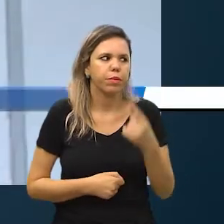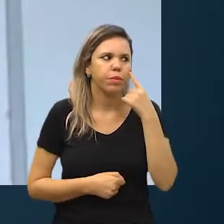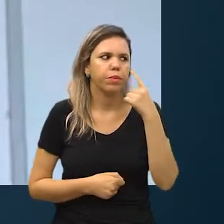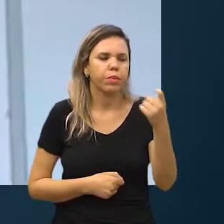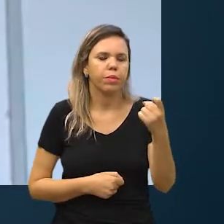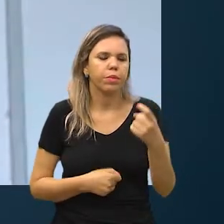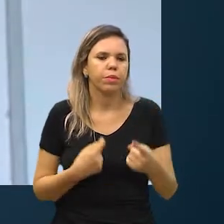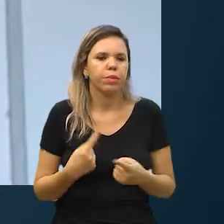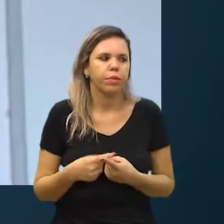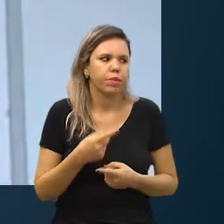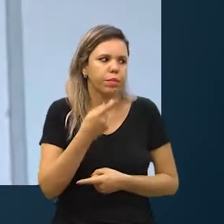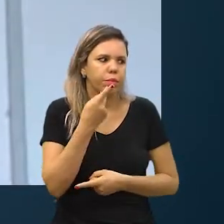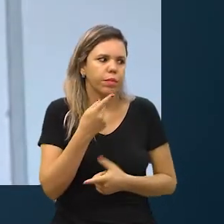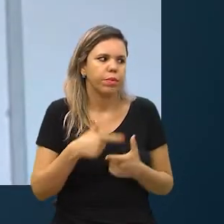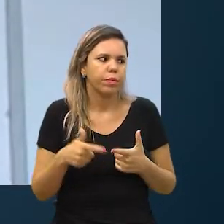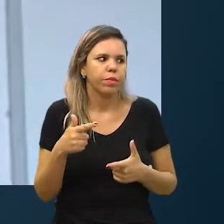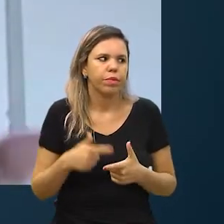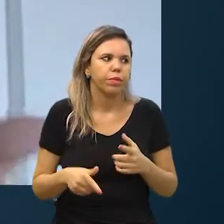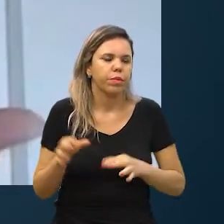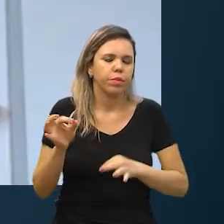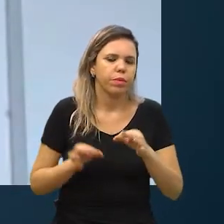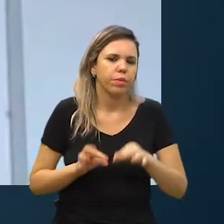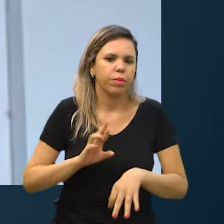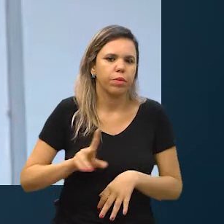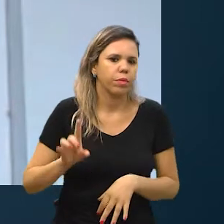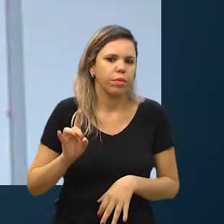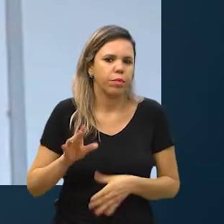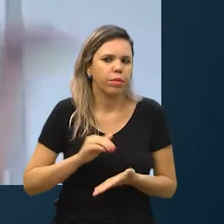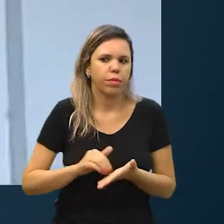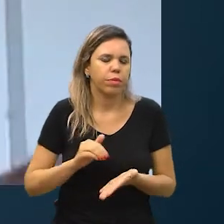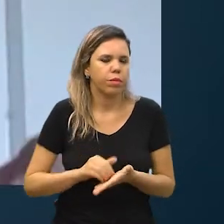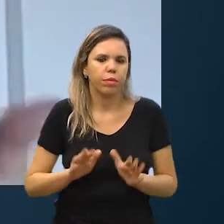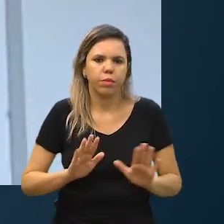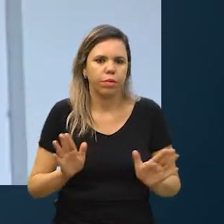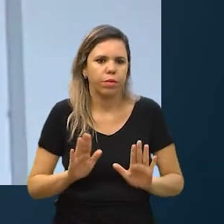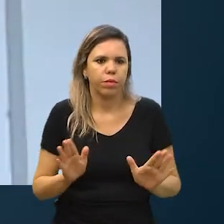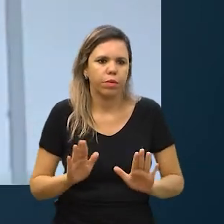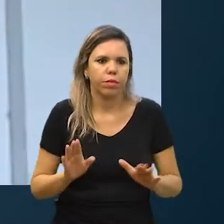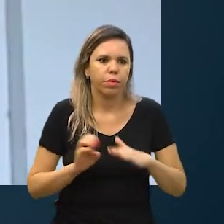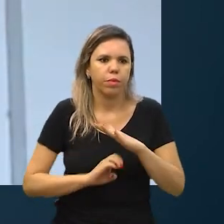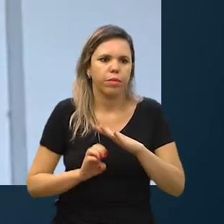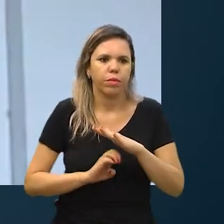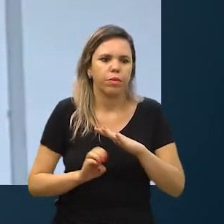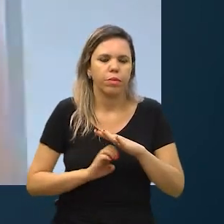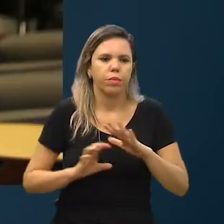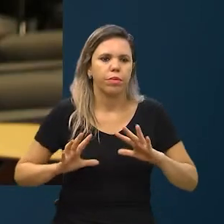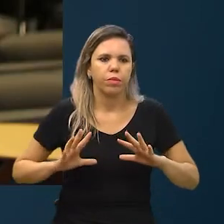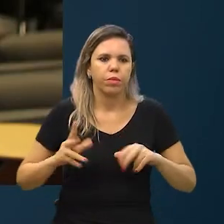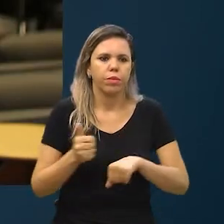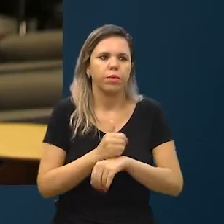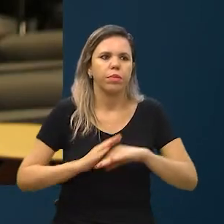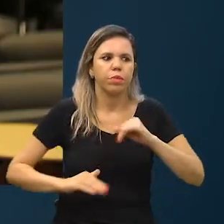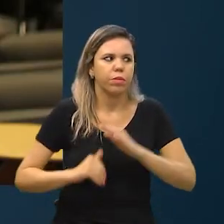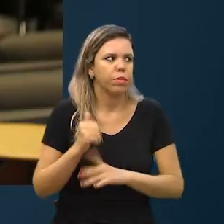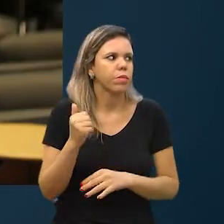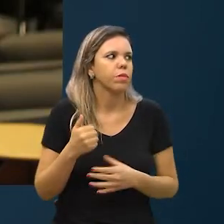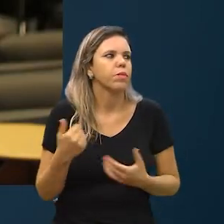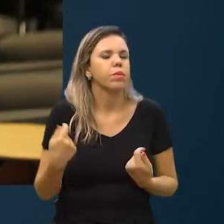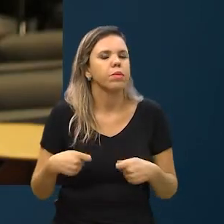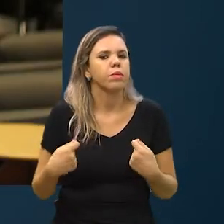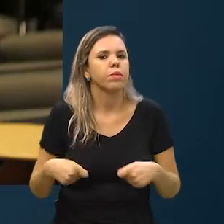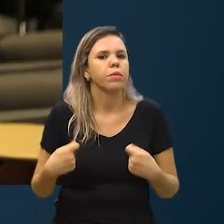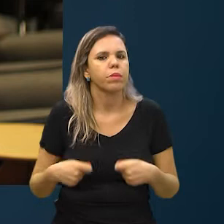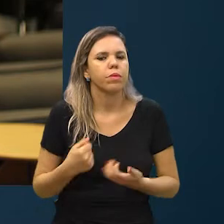muito interessante, né? Porque quando a gente fala de problemas jurídicos, né, não é só de escritório de advocacia ou de empresas. Todos os setores